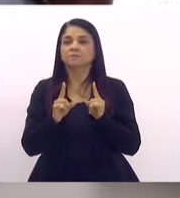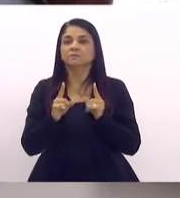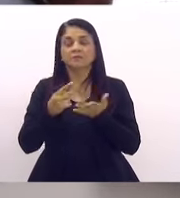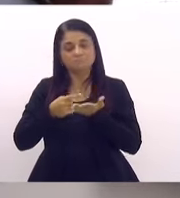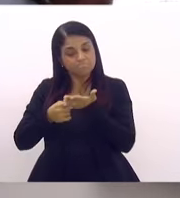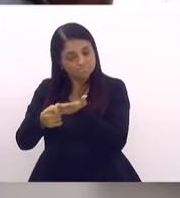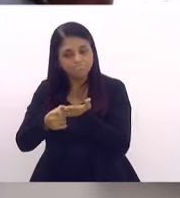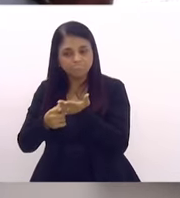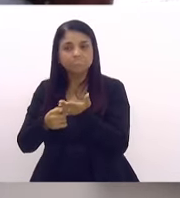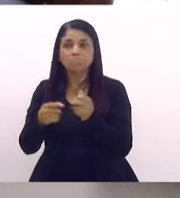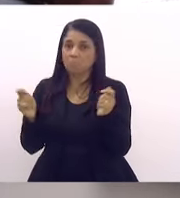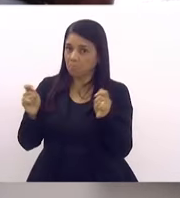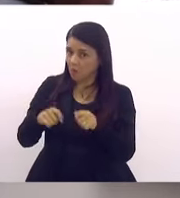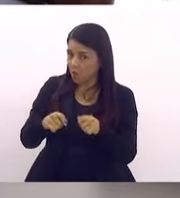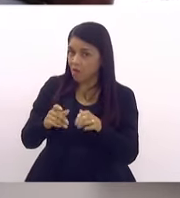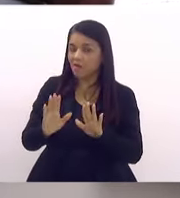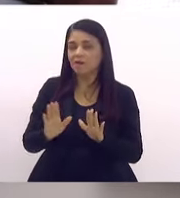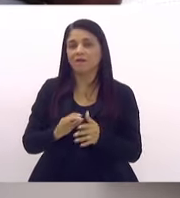conciliação,